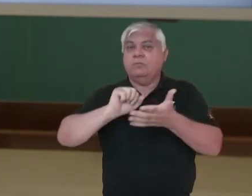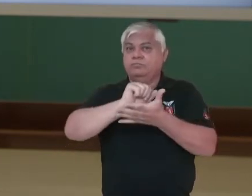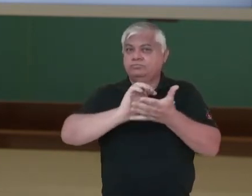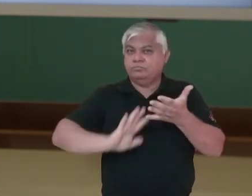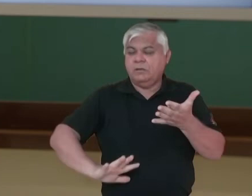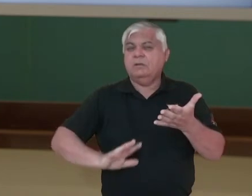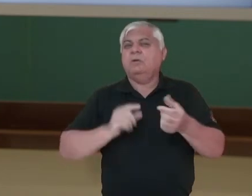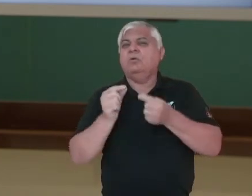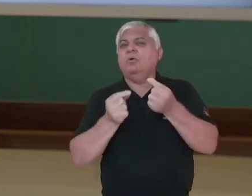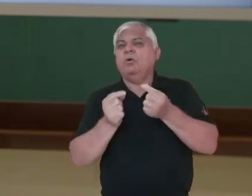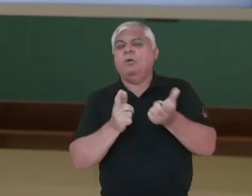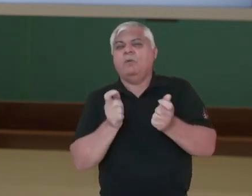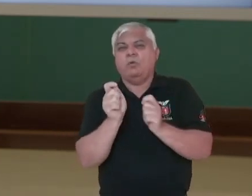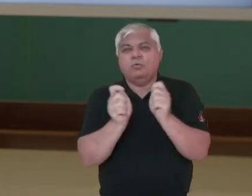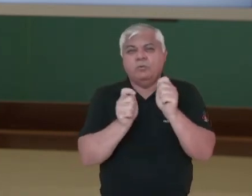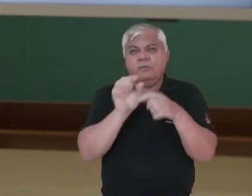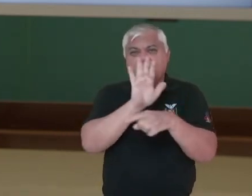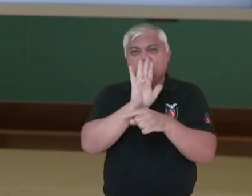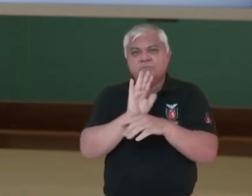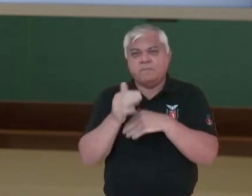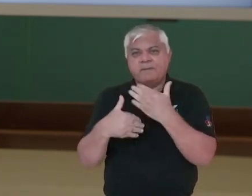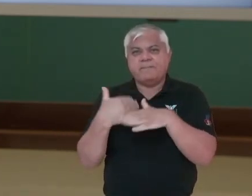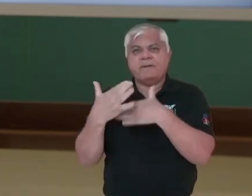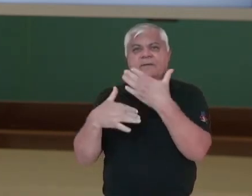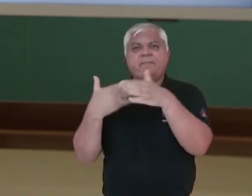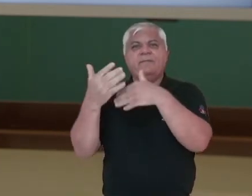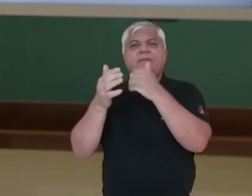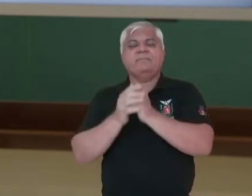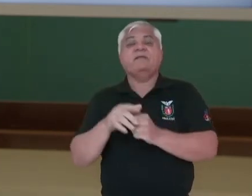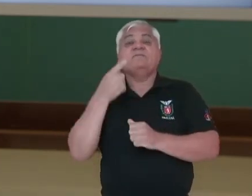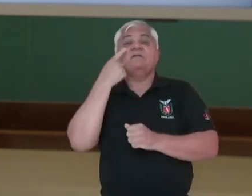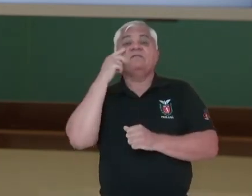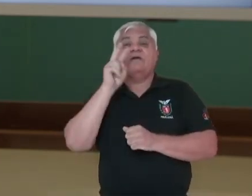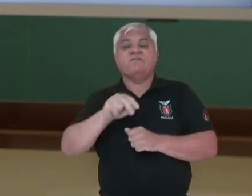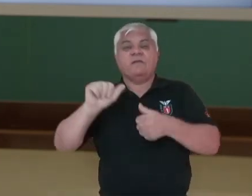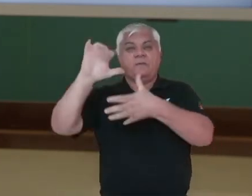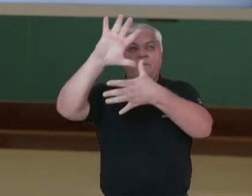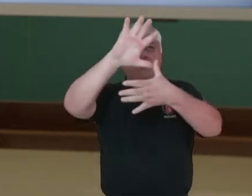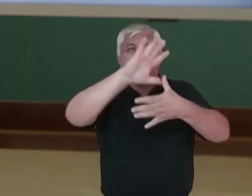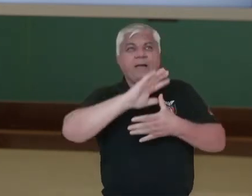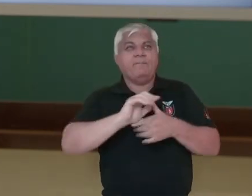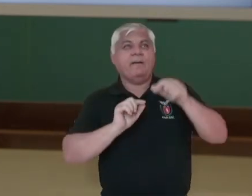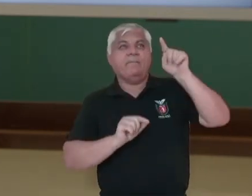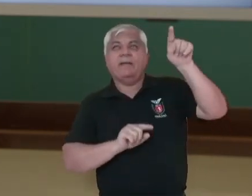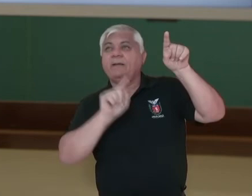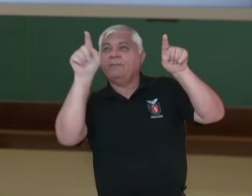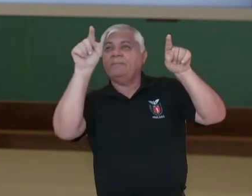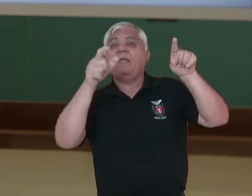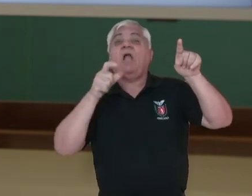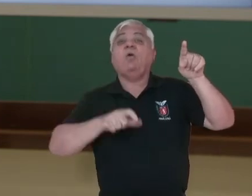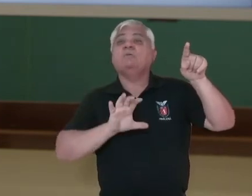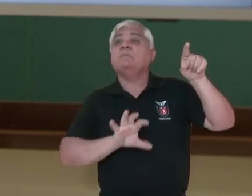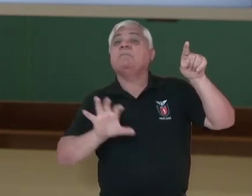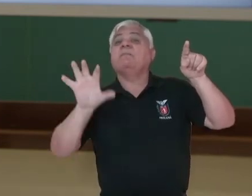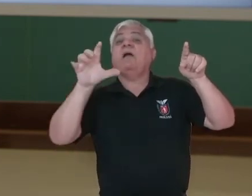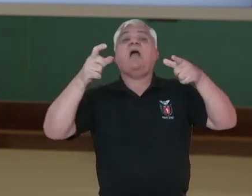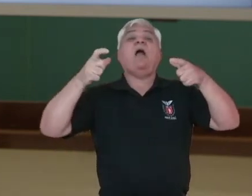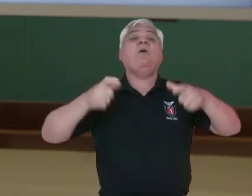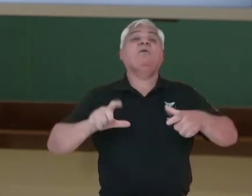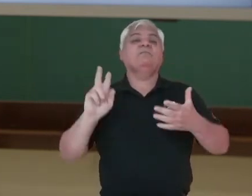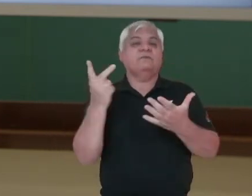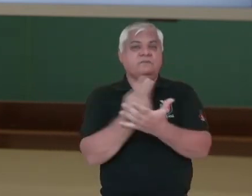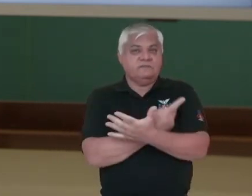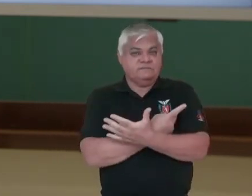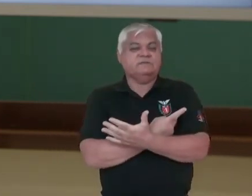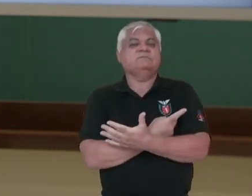vocês vão analisá-los e vão escrever as respostas ali, identificando as atividades e em quais regiões elas ocorreram